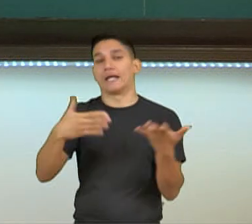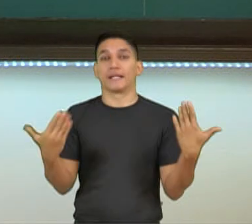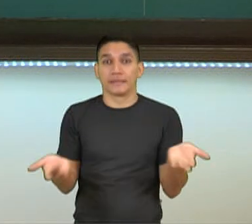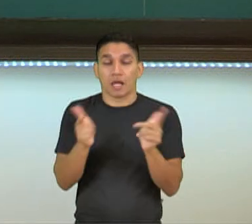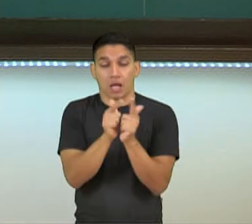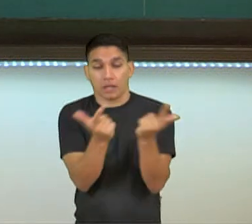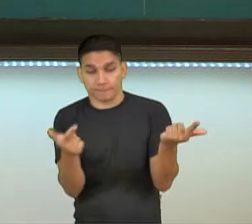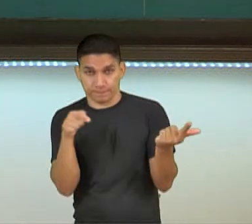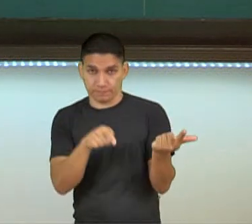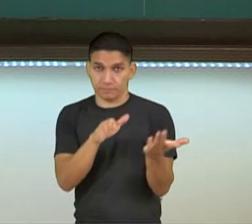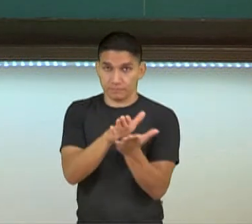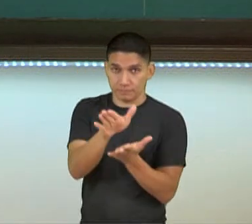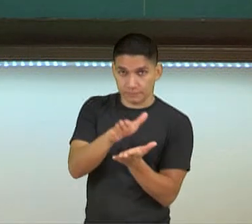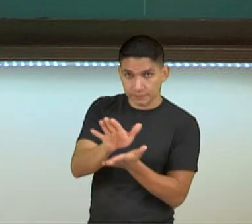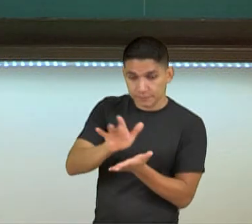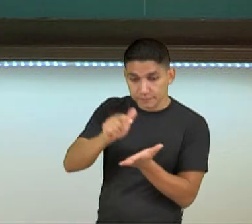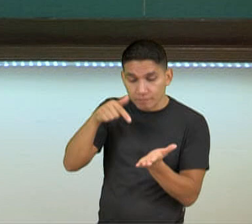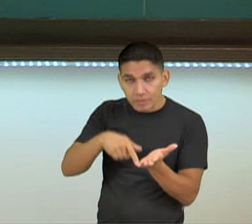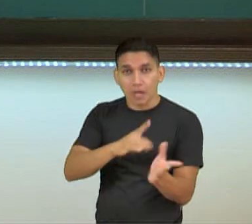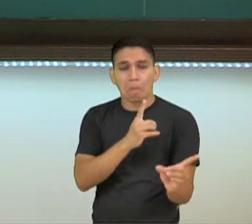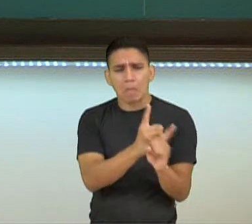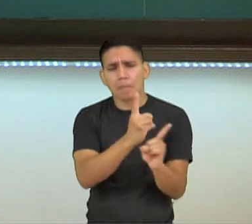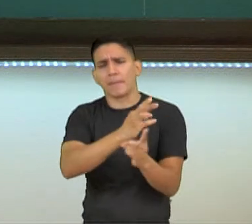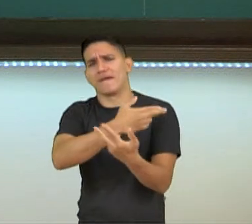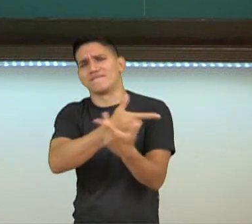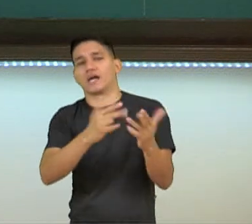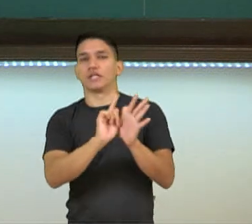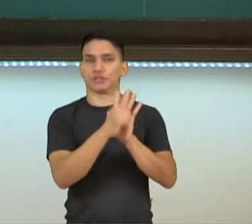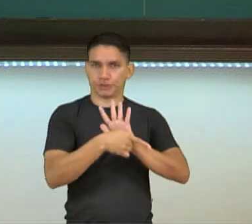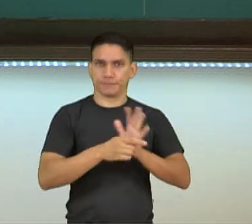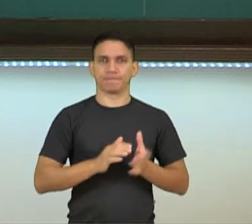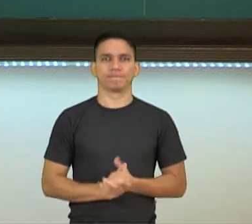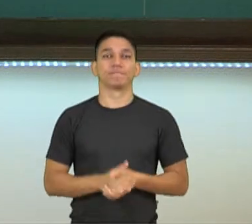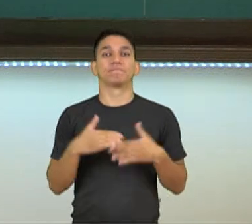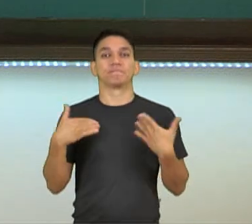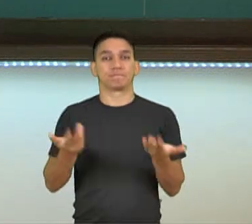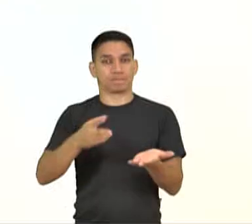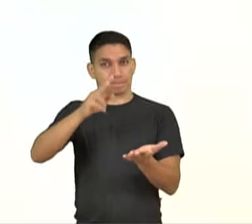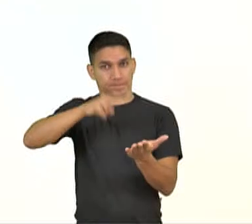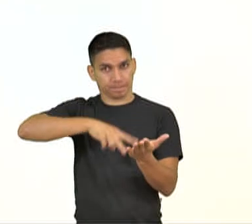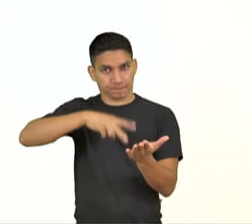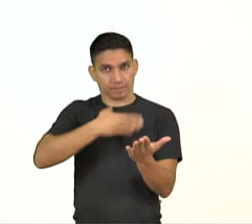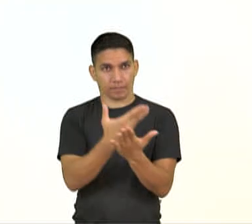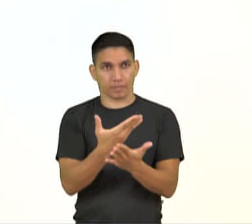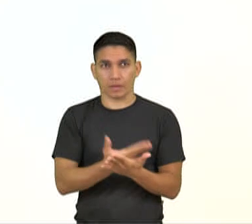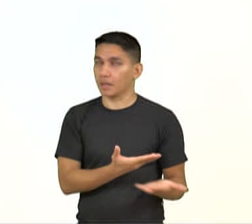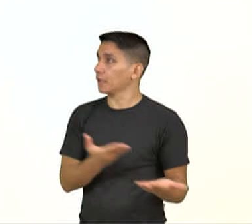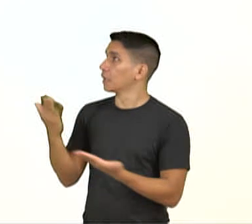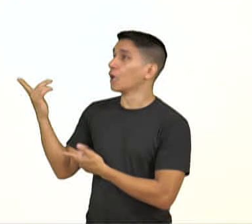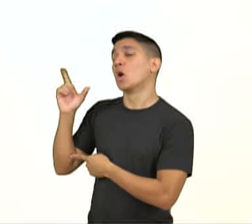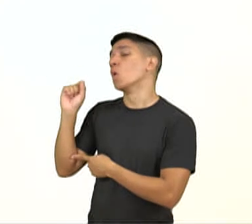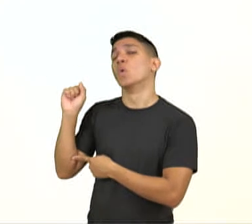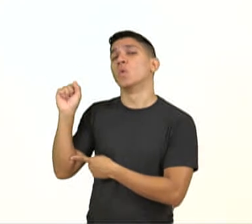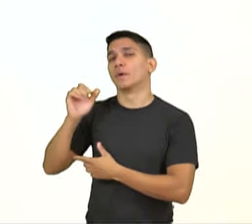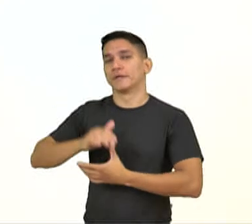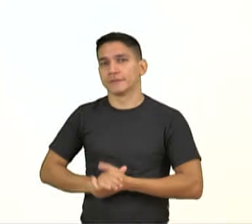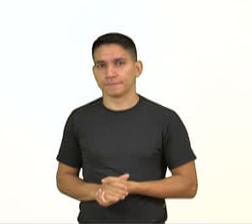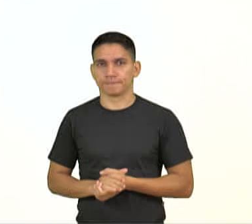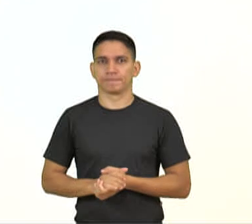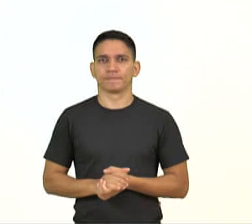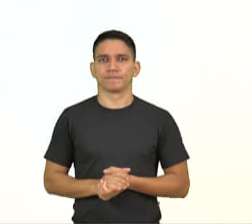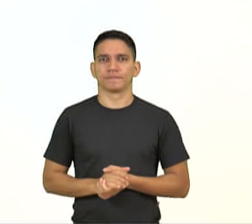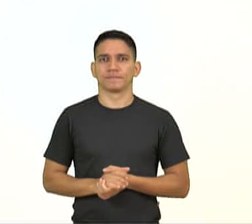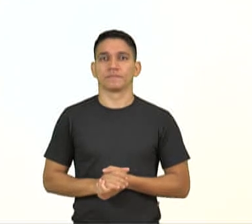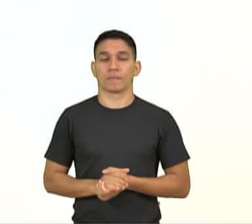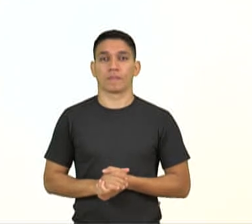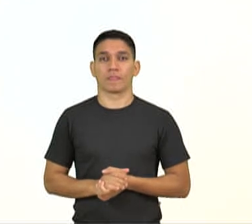vai encontrar esses gêneros aqui. Vamos à leitura da aula. A leitura vai ser a seguinte: Ministério da